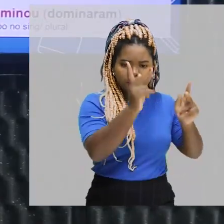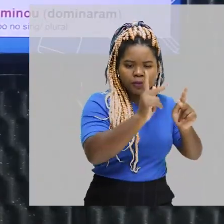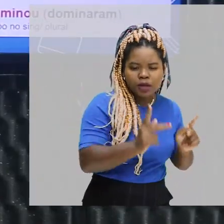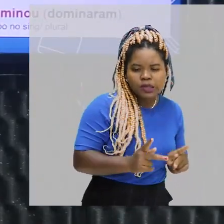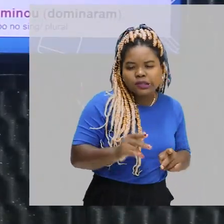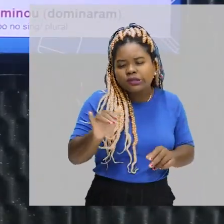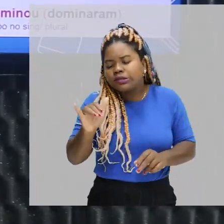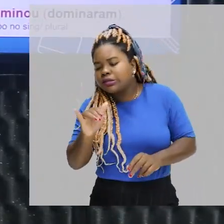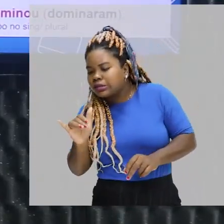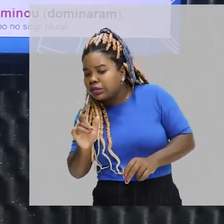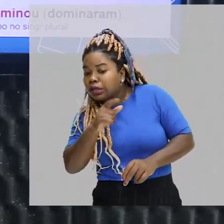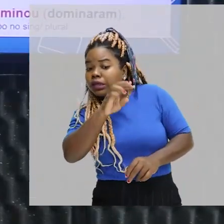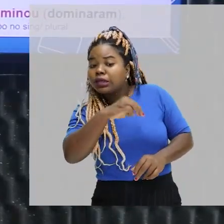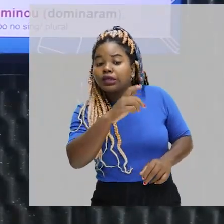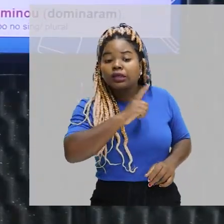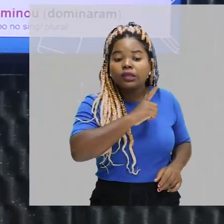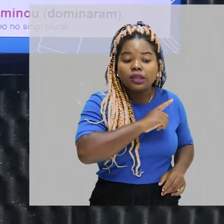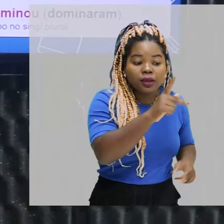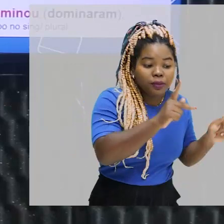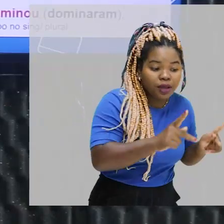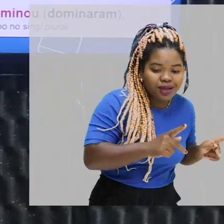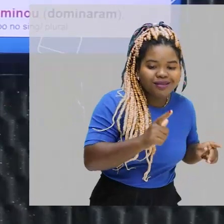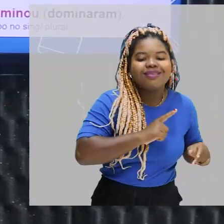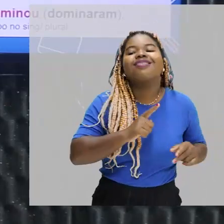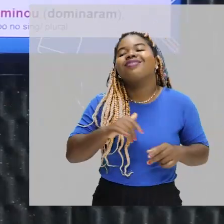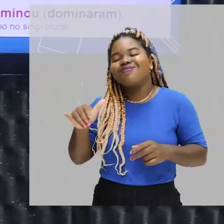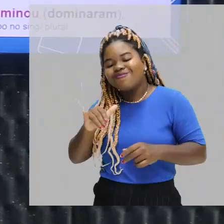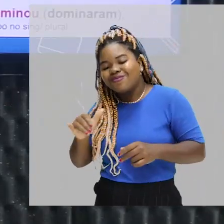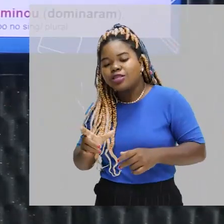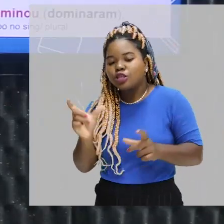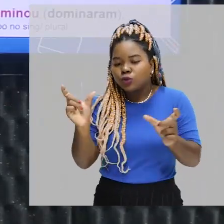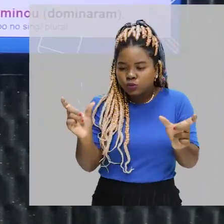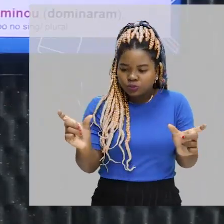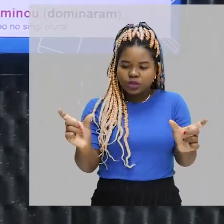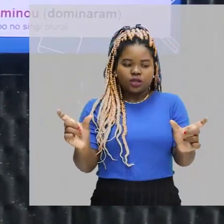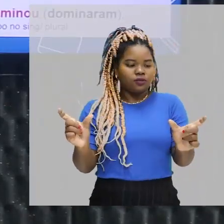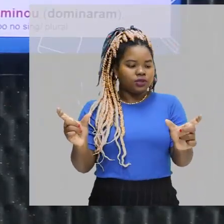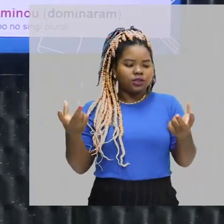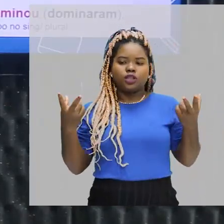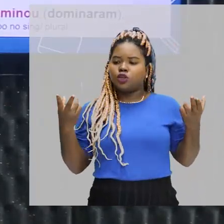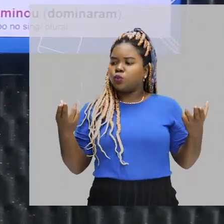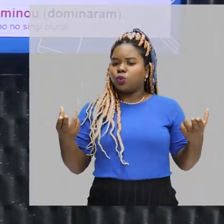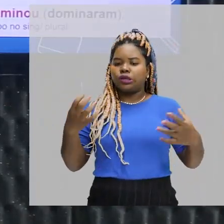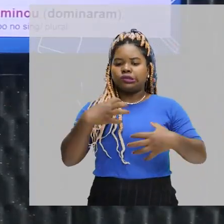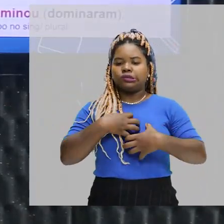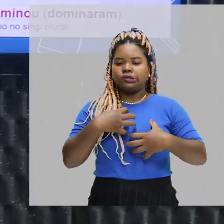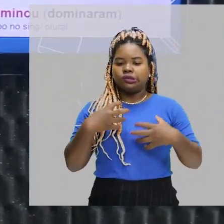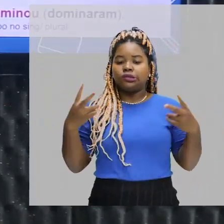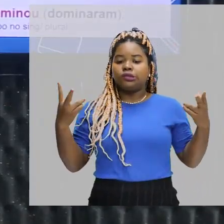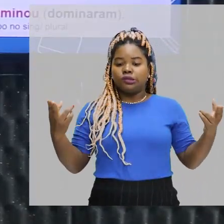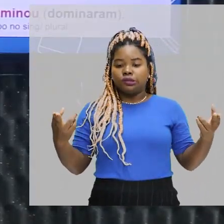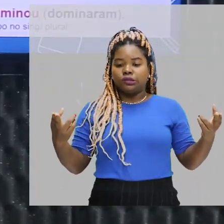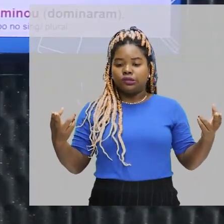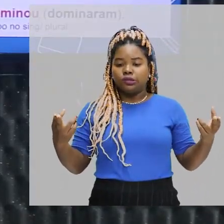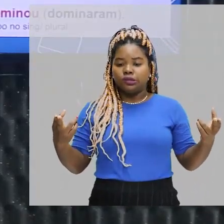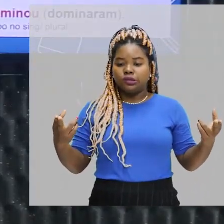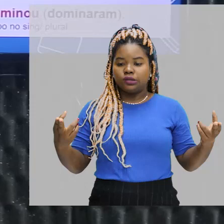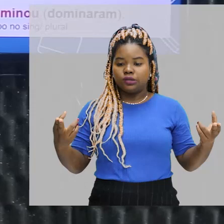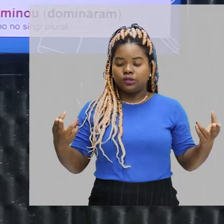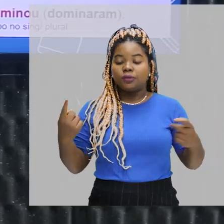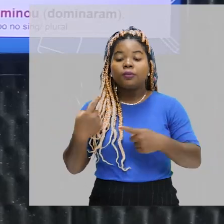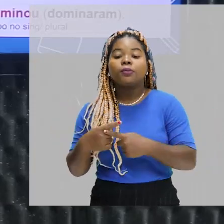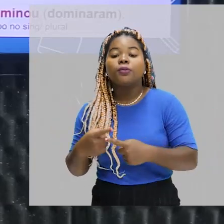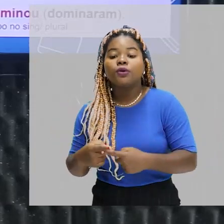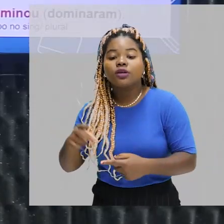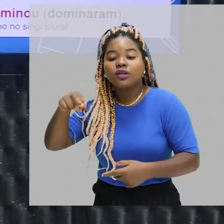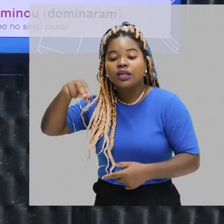paz tem tranquilidade. Então, são palavras sinônimas. Por que que fica reinava?